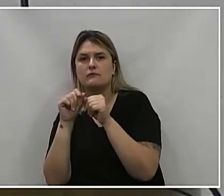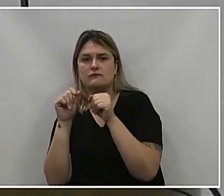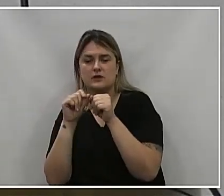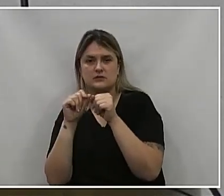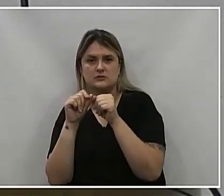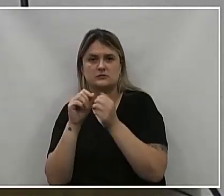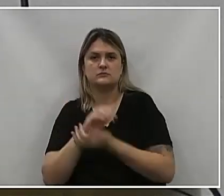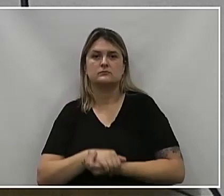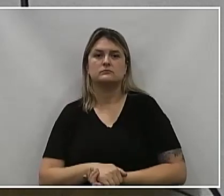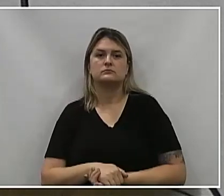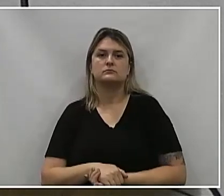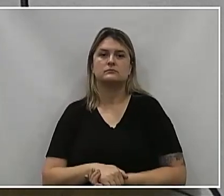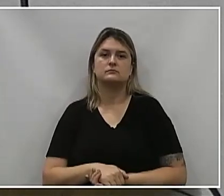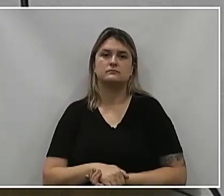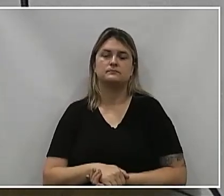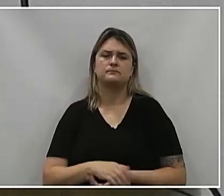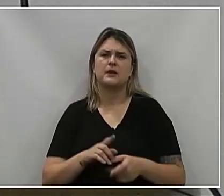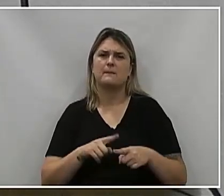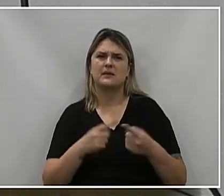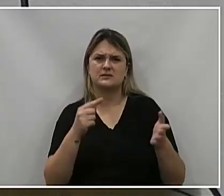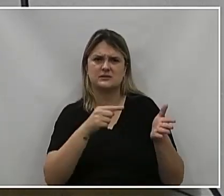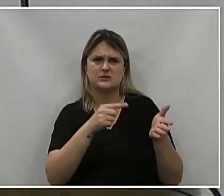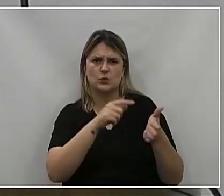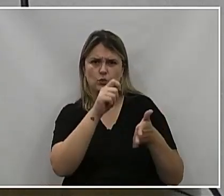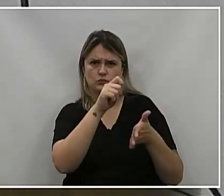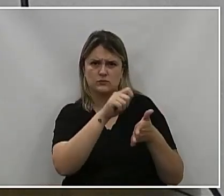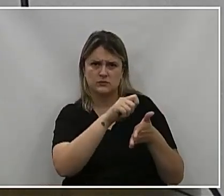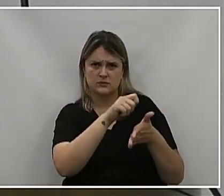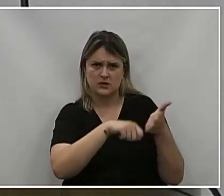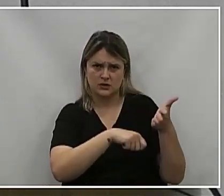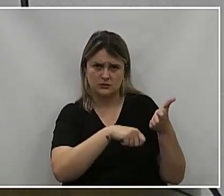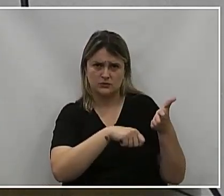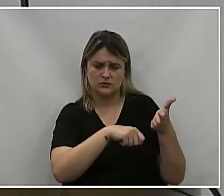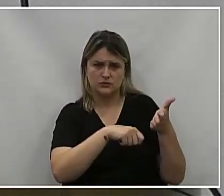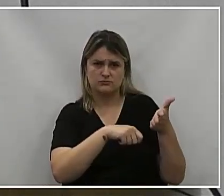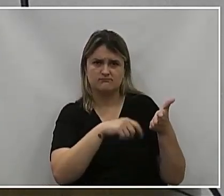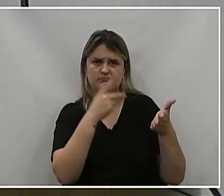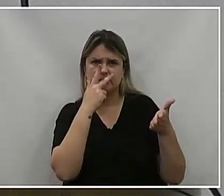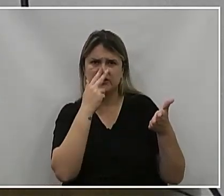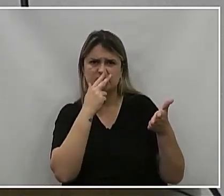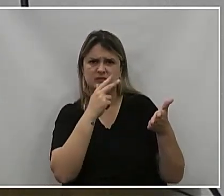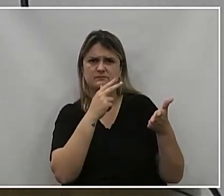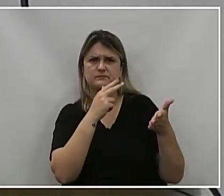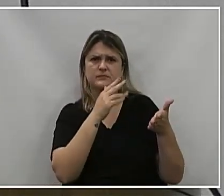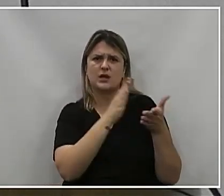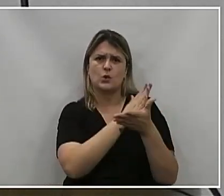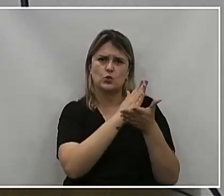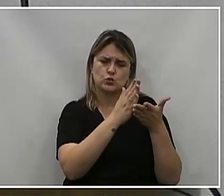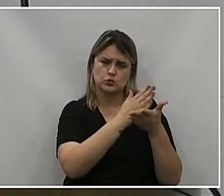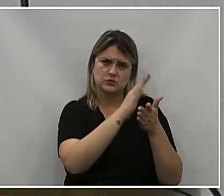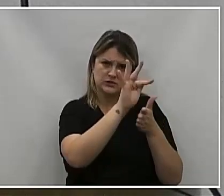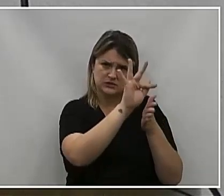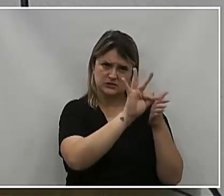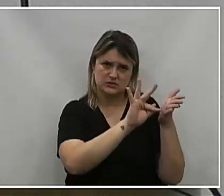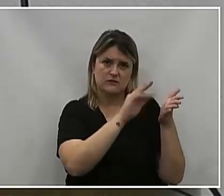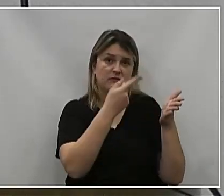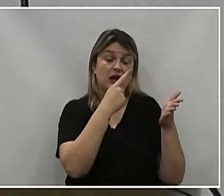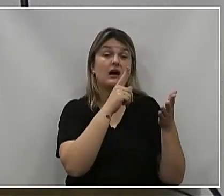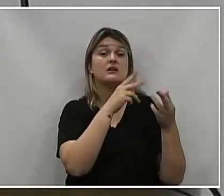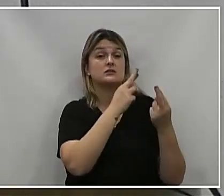pela concessionária. Porém, no contrato existia uma divergência. Em parte dele dizia que